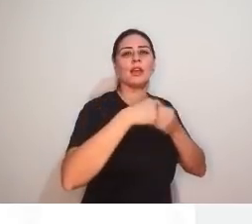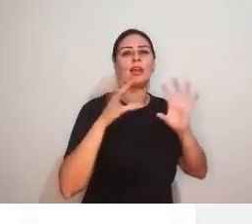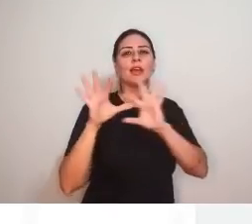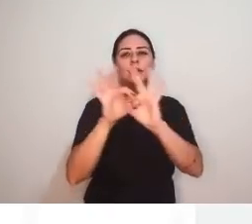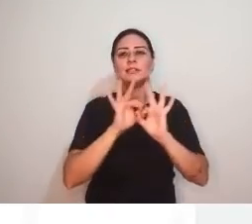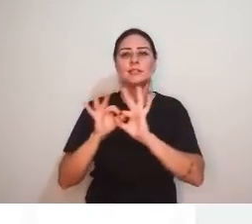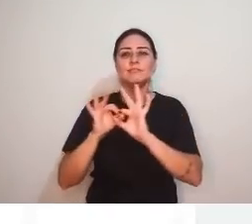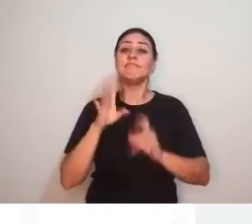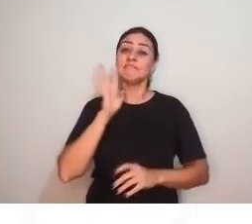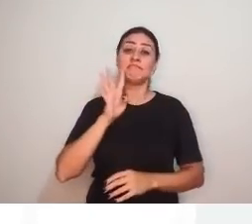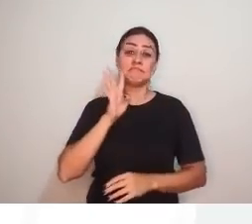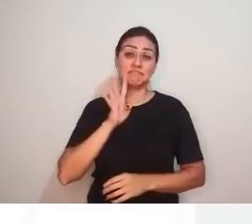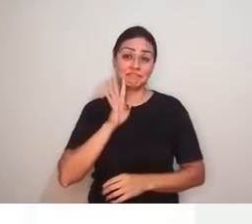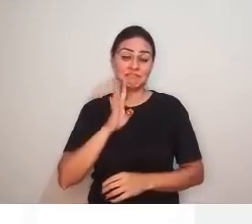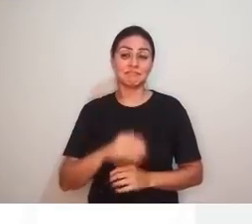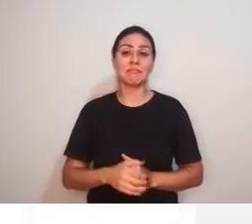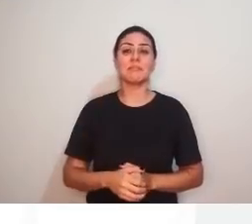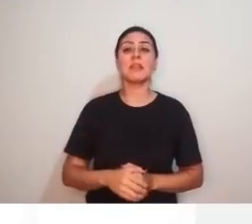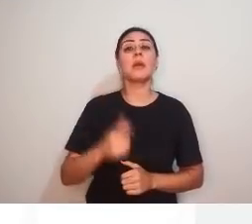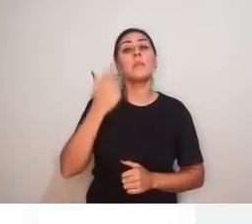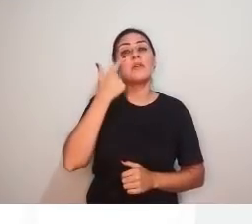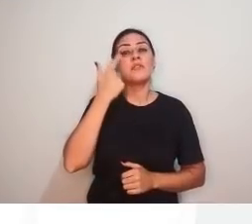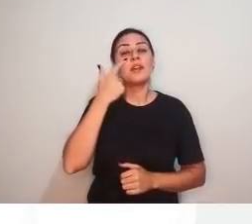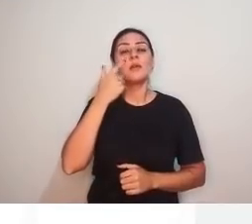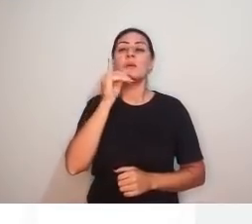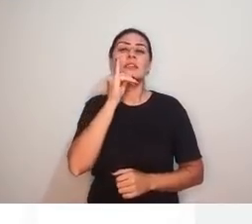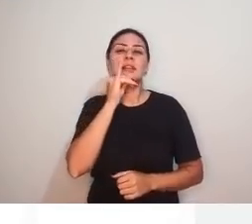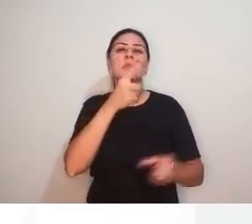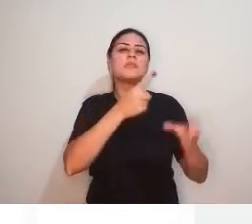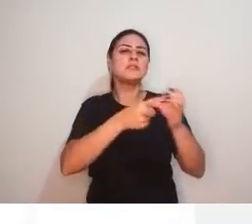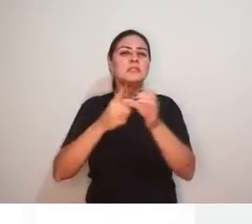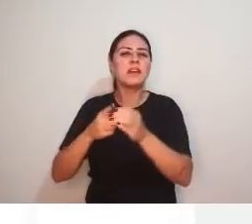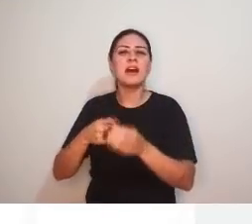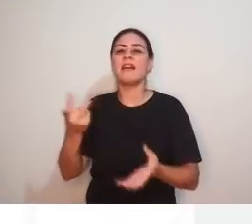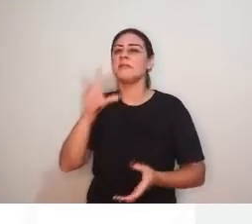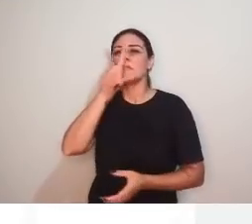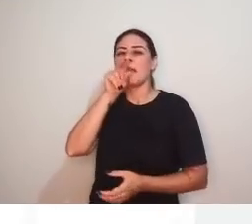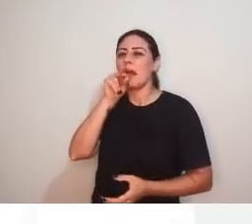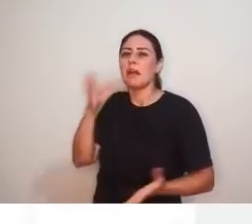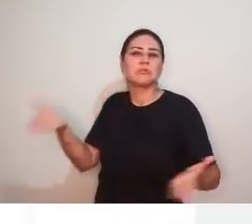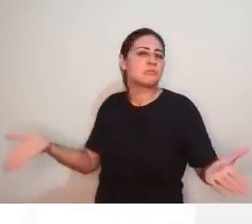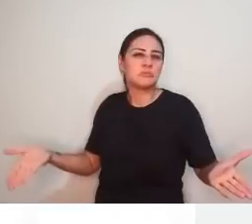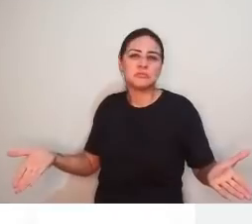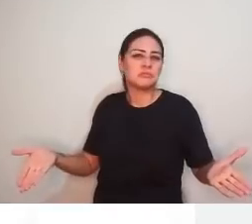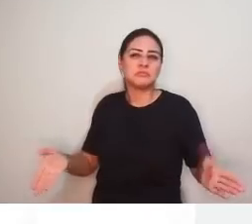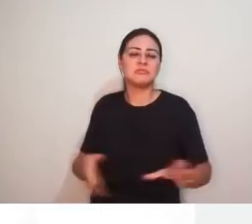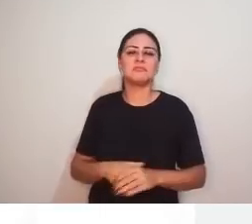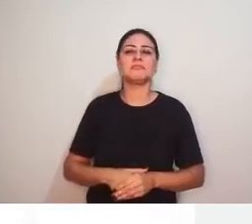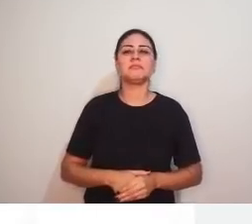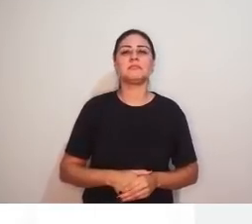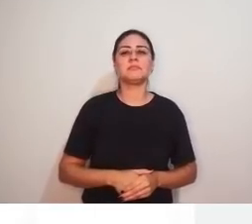maneira integrada. Tá? O Jamboard é bem legal. Que eu dou o exemplo da cidade, o patinho, os alunos adoram